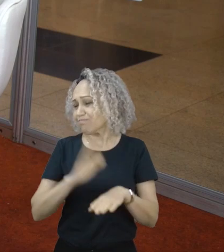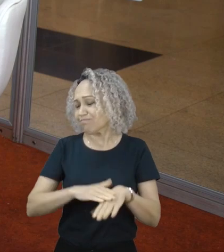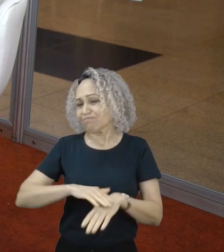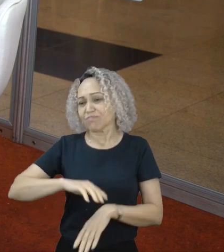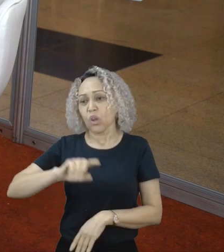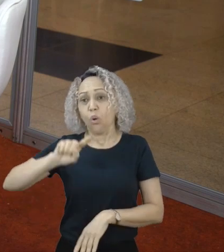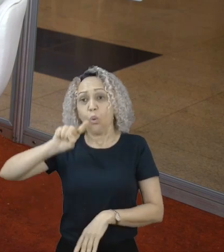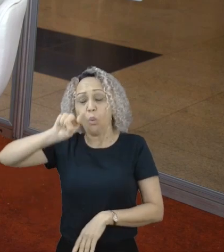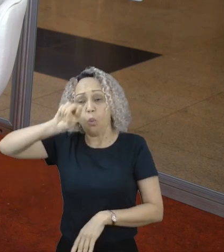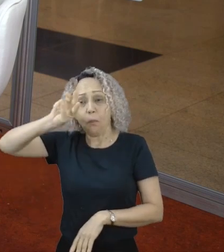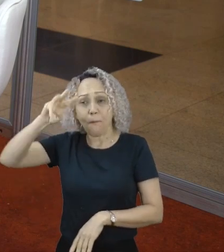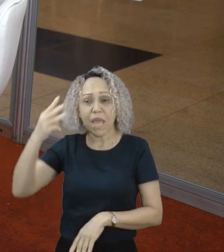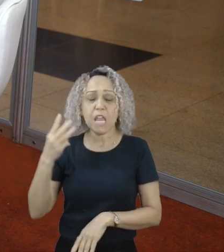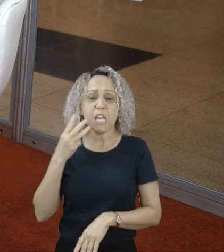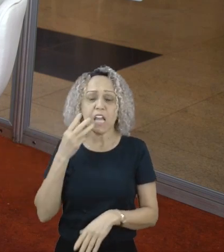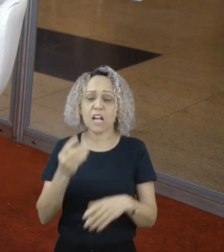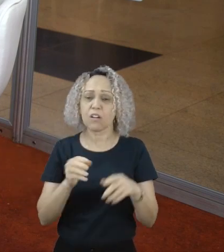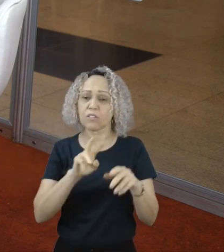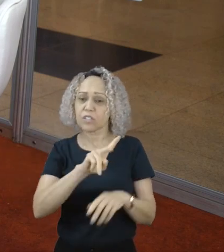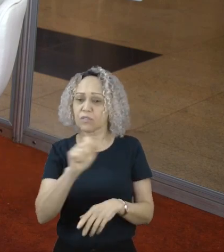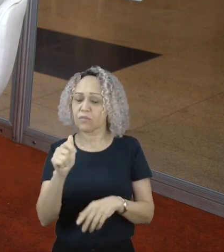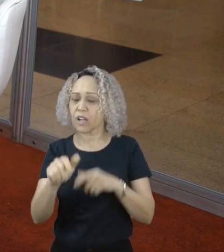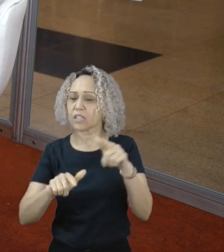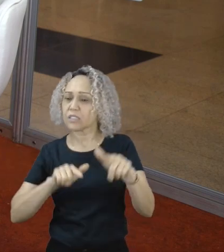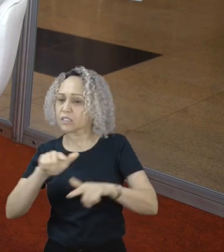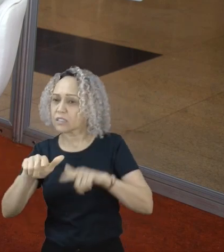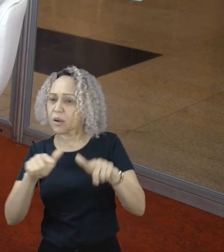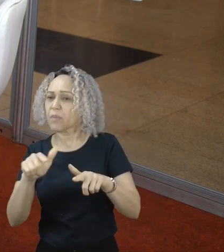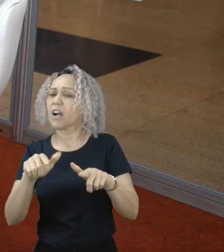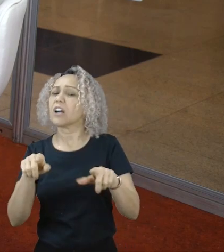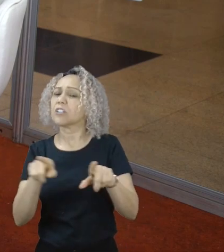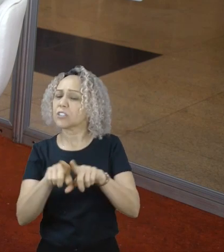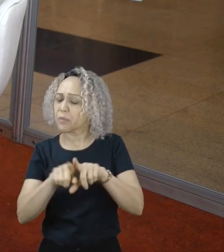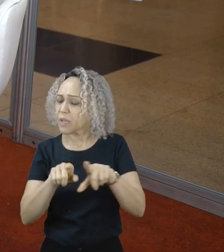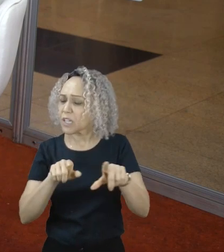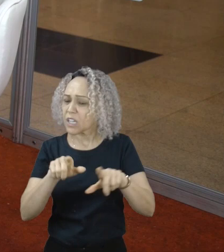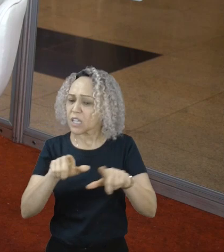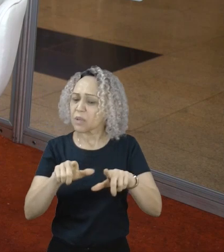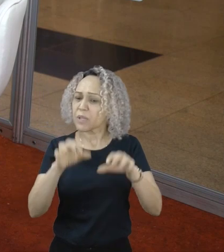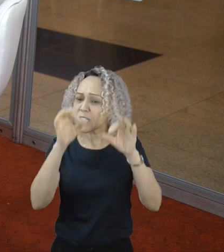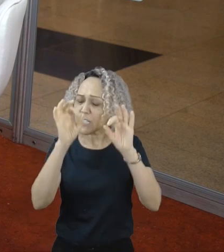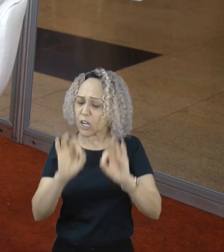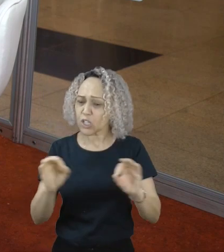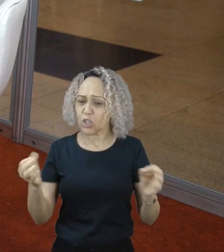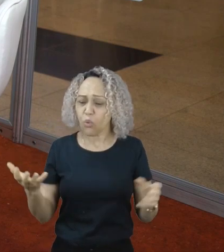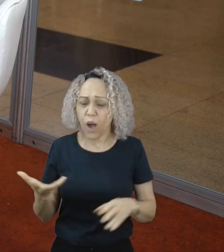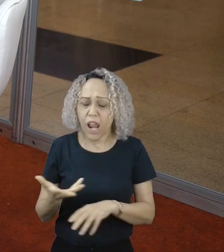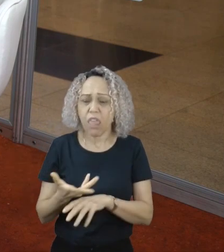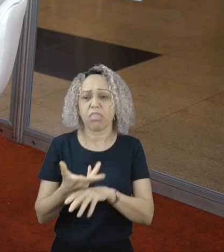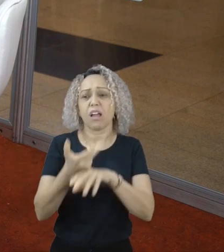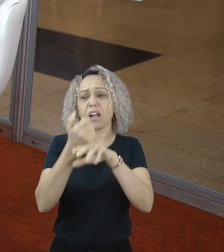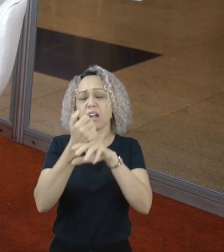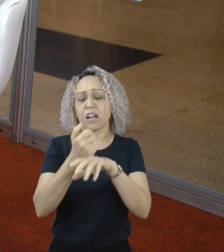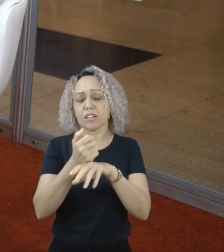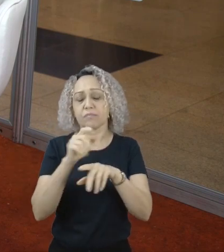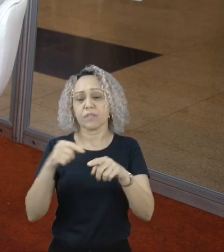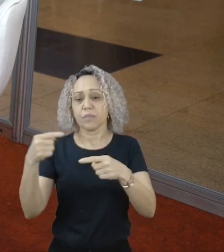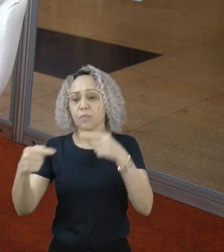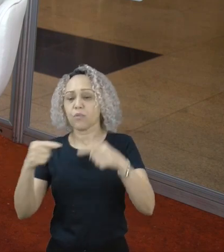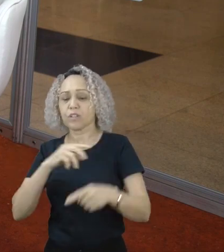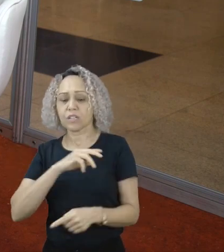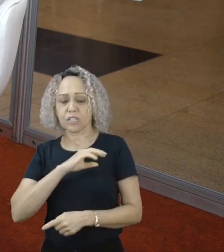seja estimulado, não somente gerar empregos, mas empregos de qualidade, melhorar a remuneração. Então a política de valorização do salário